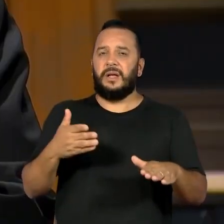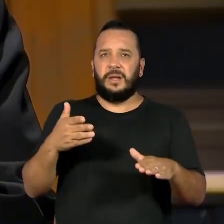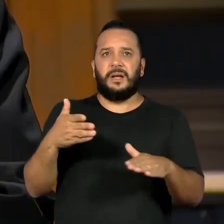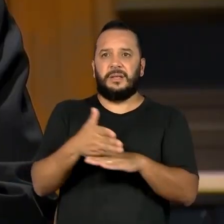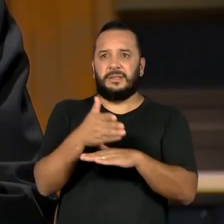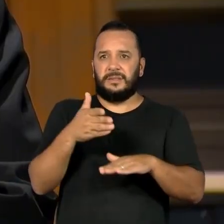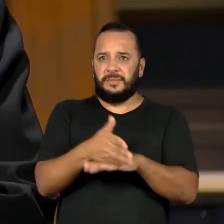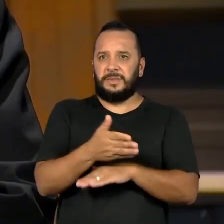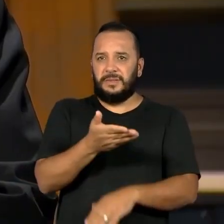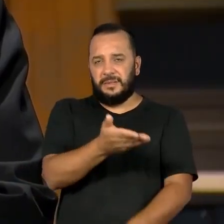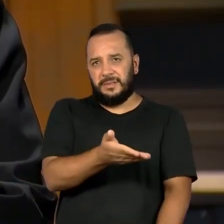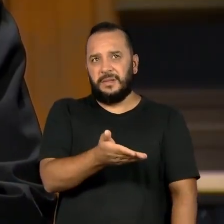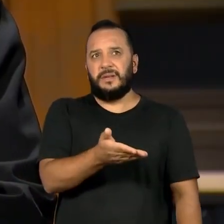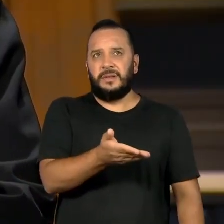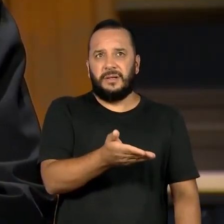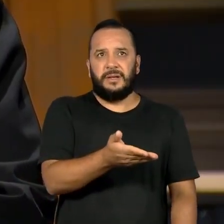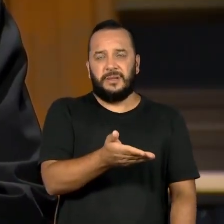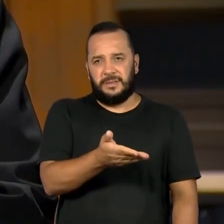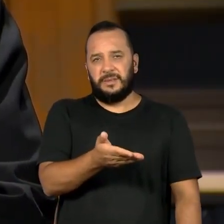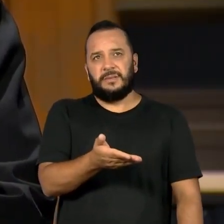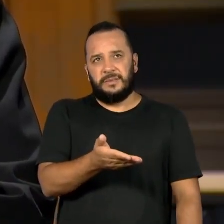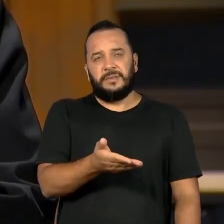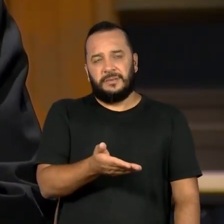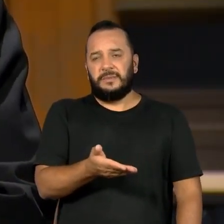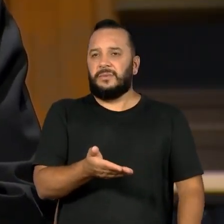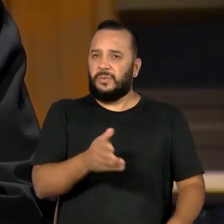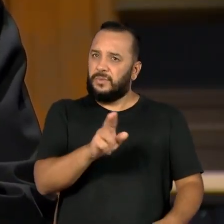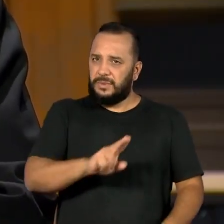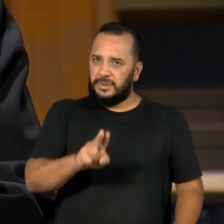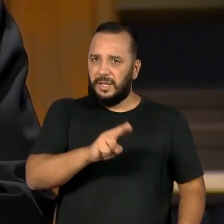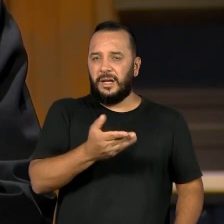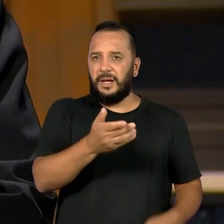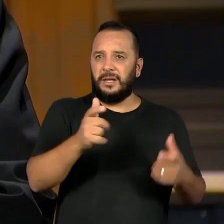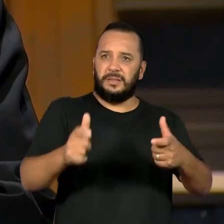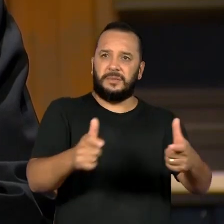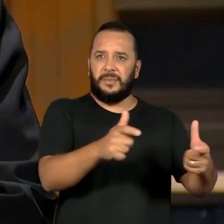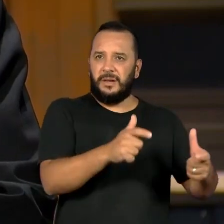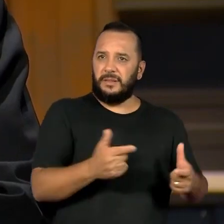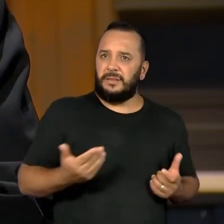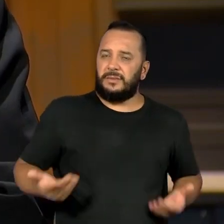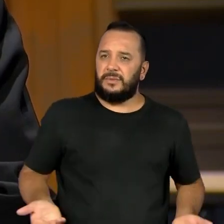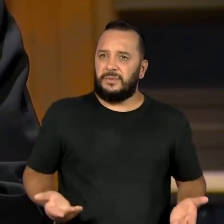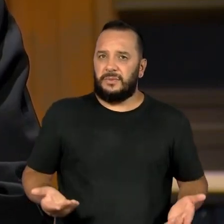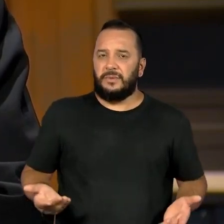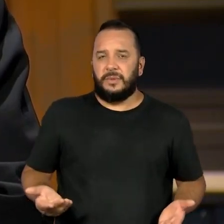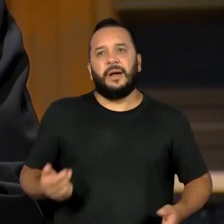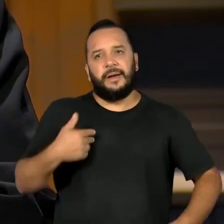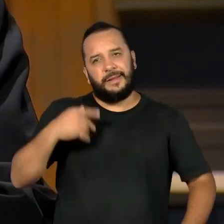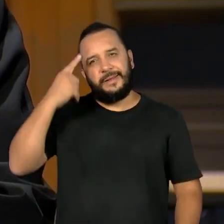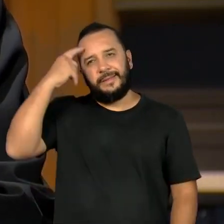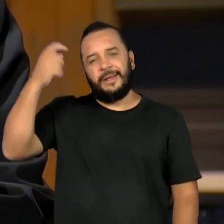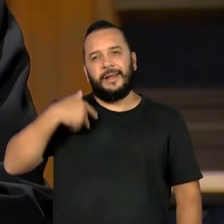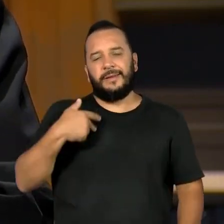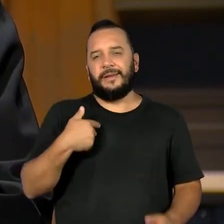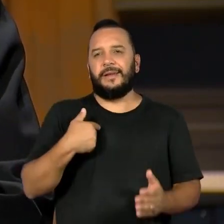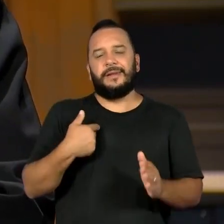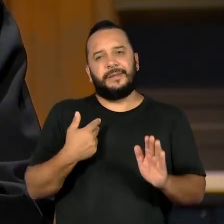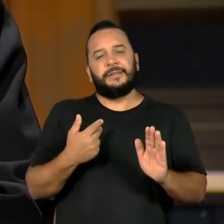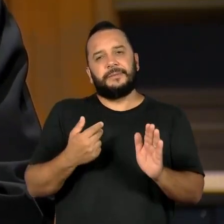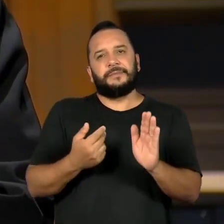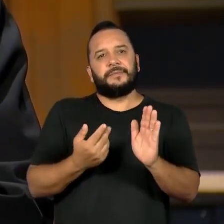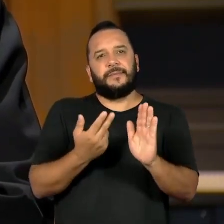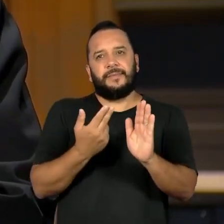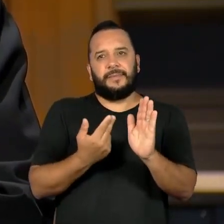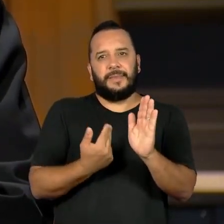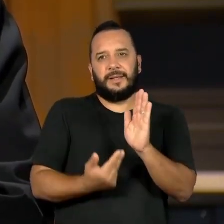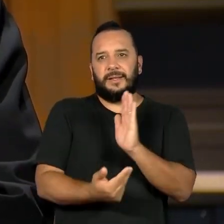de perfis possam usufruir desse equipamento desse espaço Claro e aí vem essa ideia de desenho Universal que depois migrou